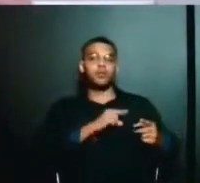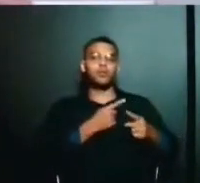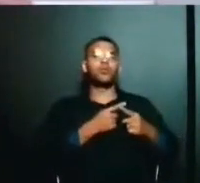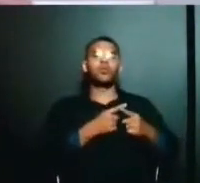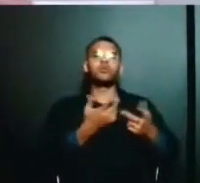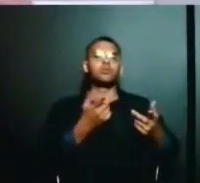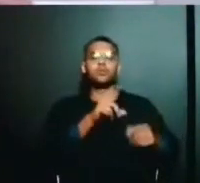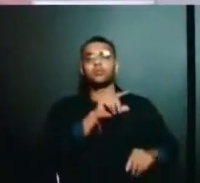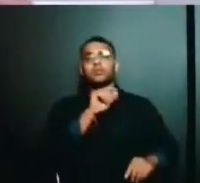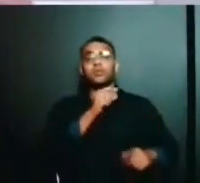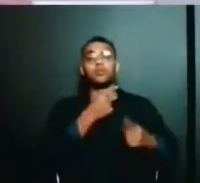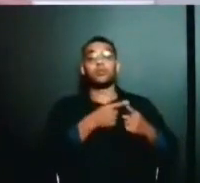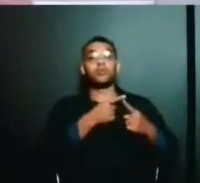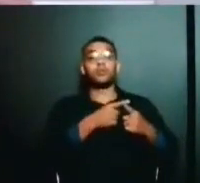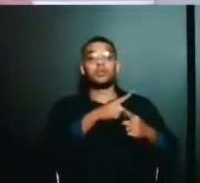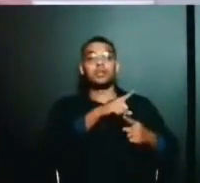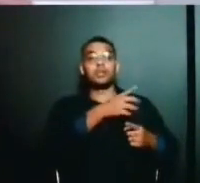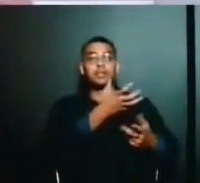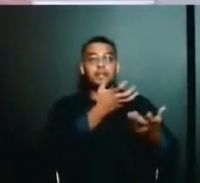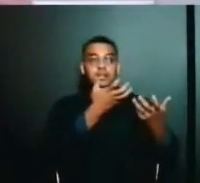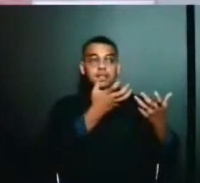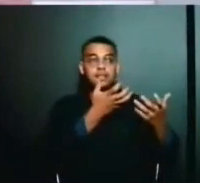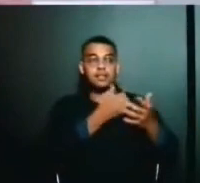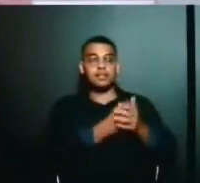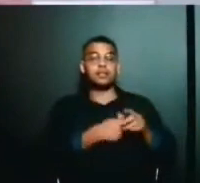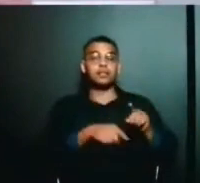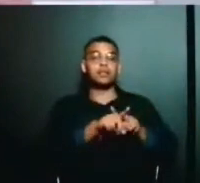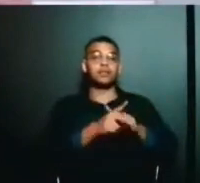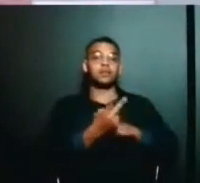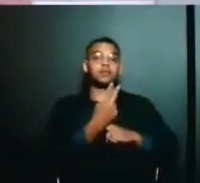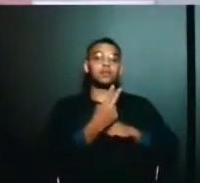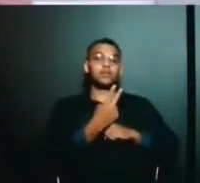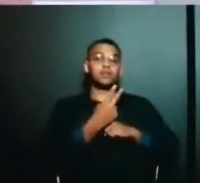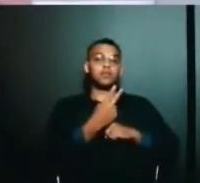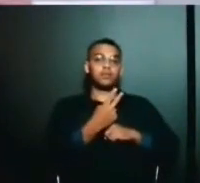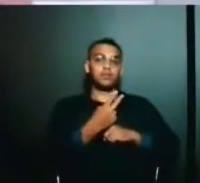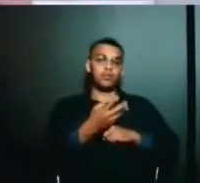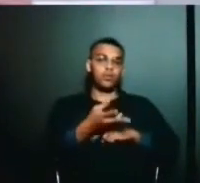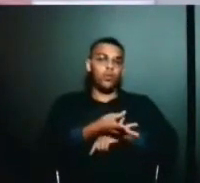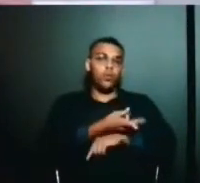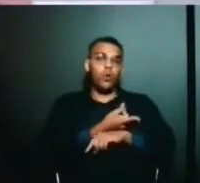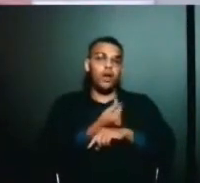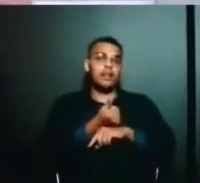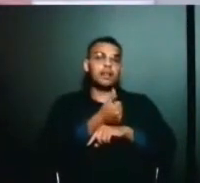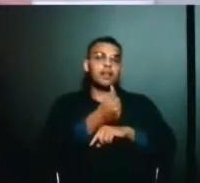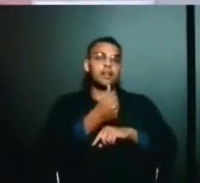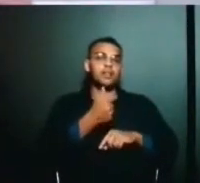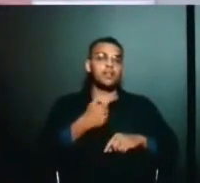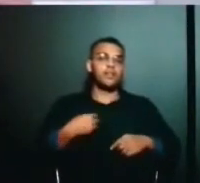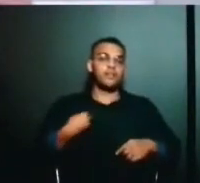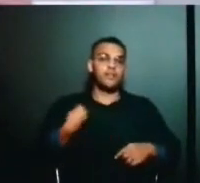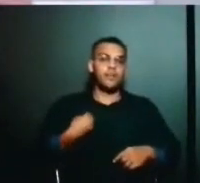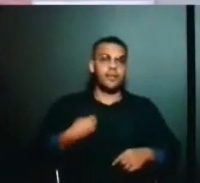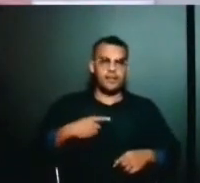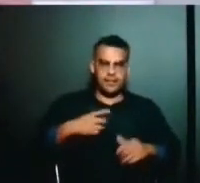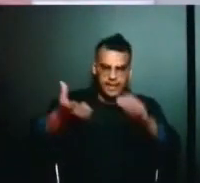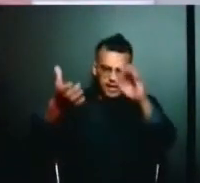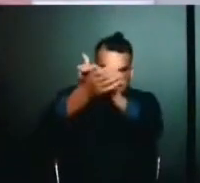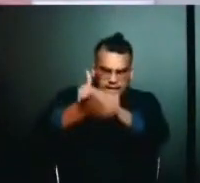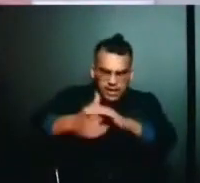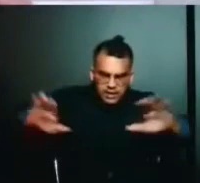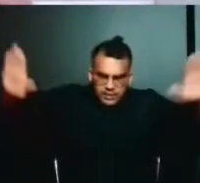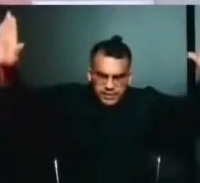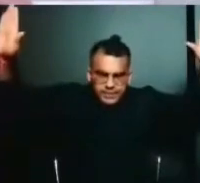dinheiro, mas porque ela preza também pela qualidade de vida. Tem casais aqui hoje? Levanta a mão para eu ver, dar uma